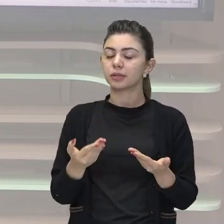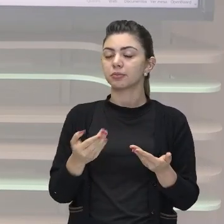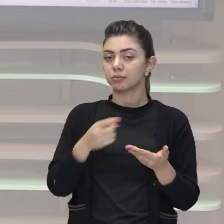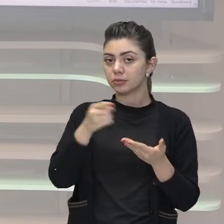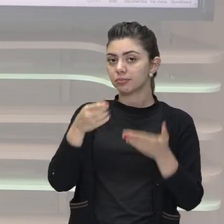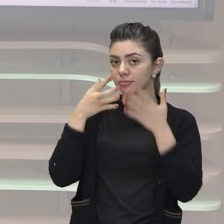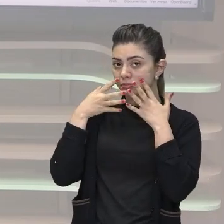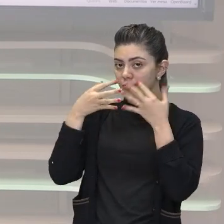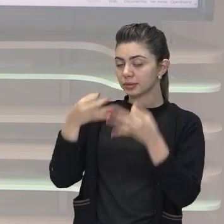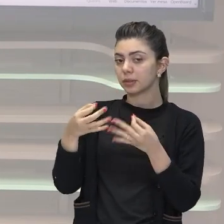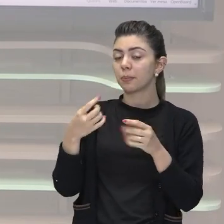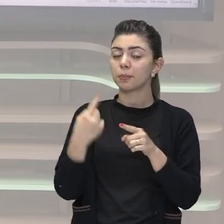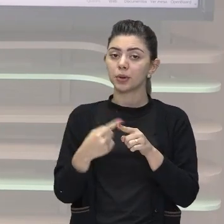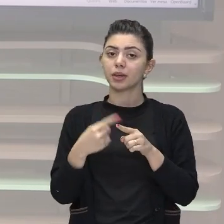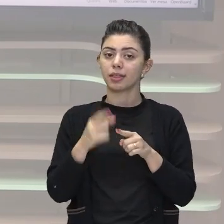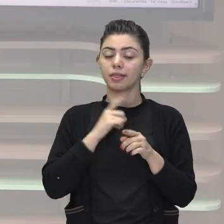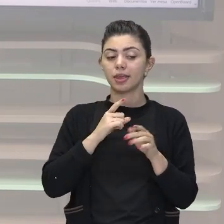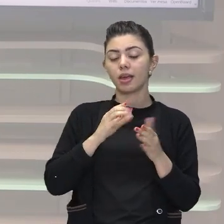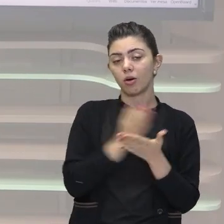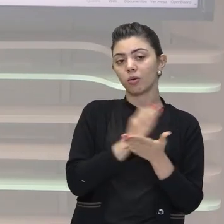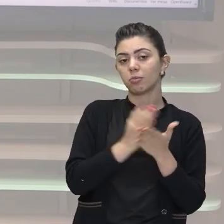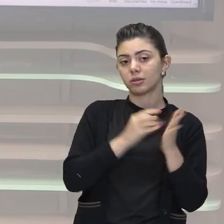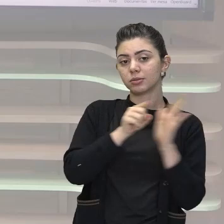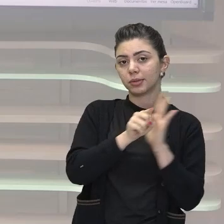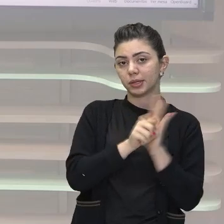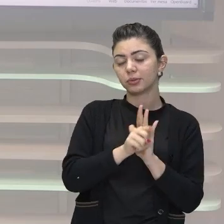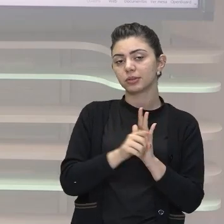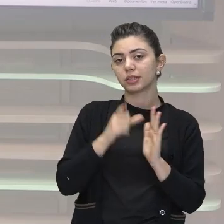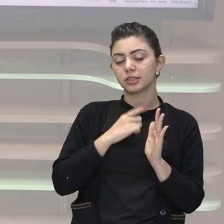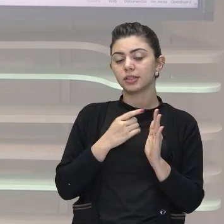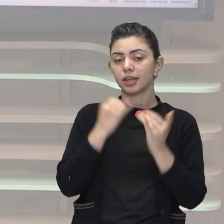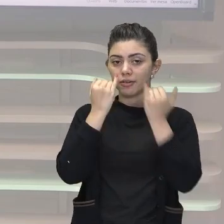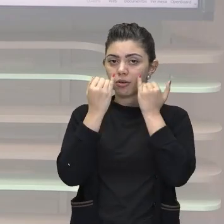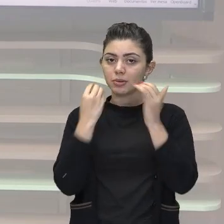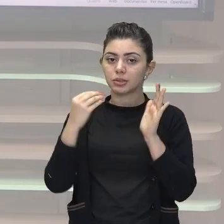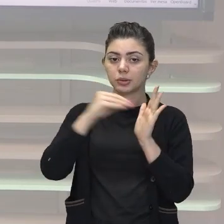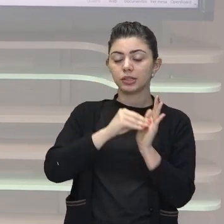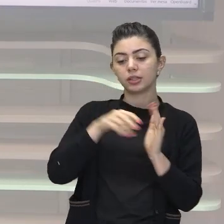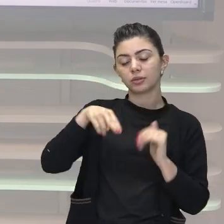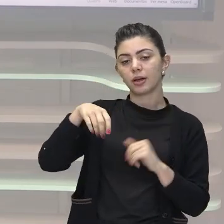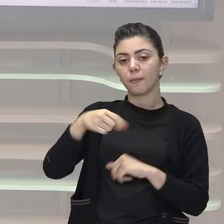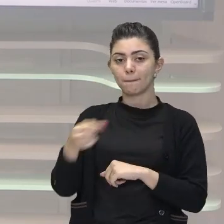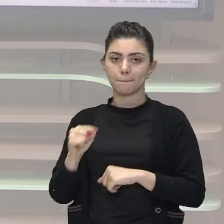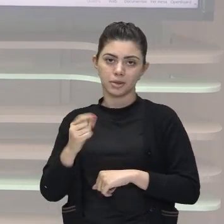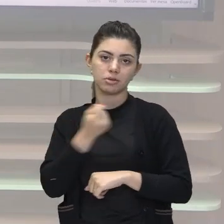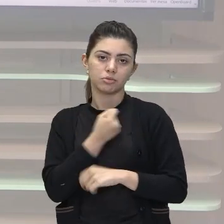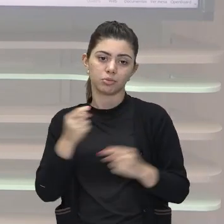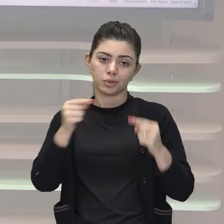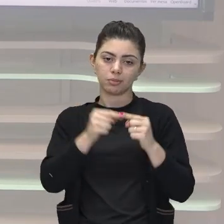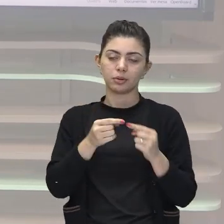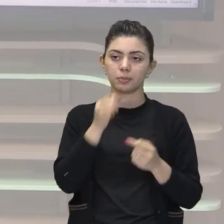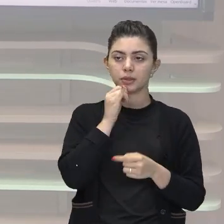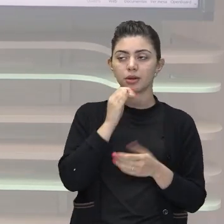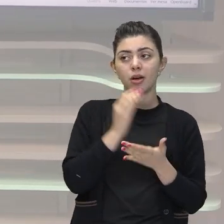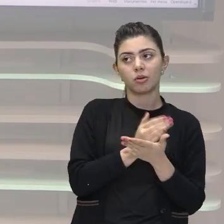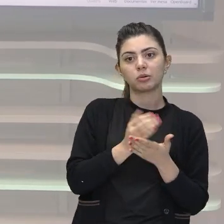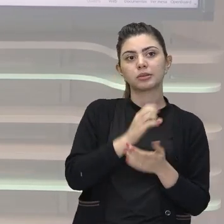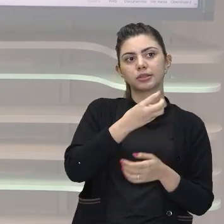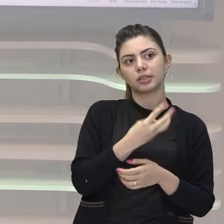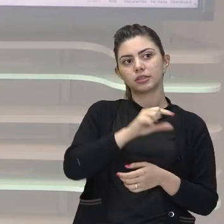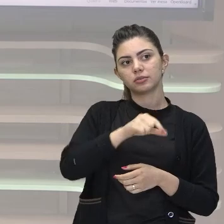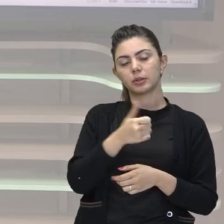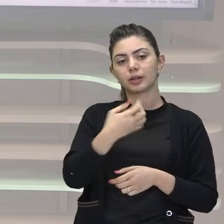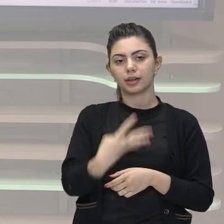atenção, pessoal, porque as questões elas vão arredondar. Algumas questões vão considerar o π igual a